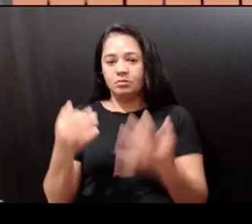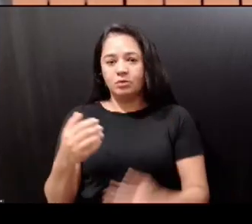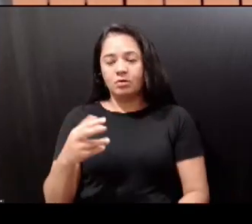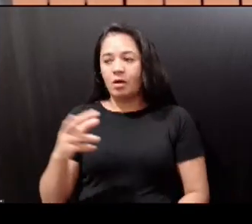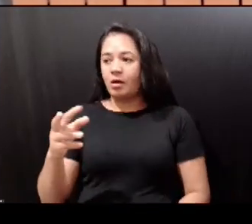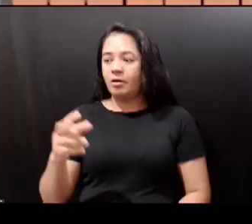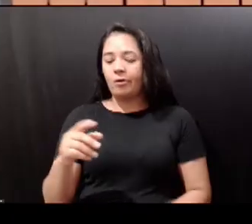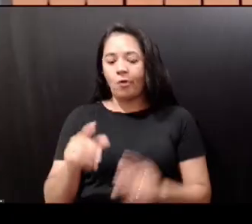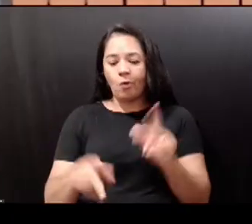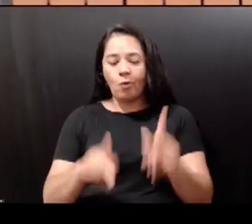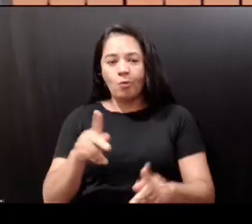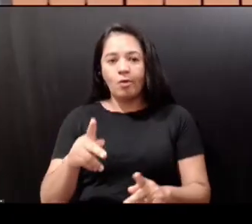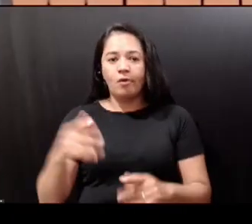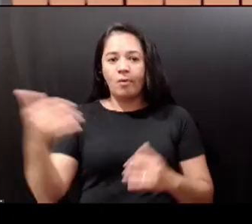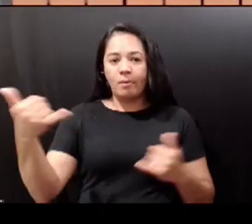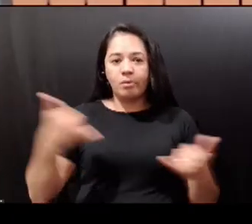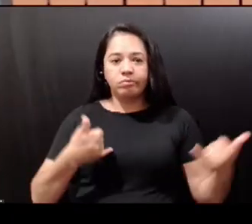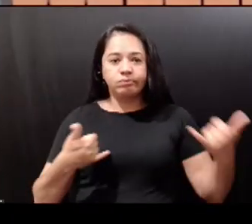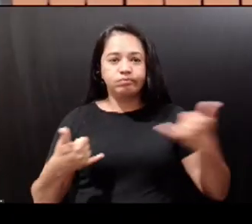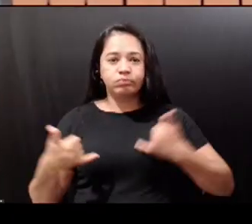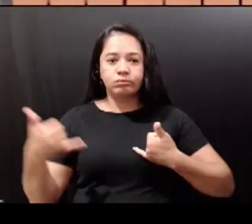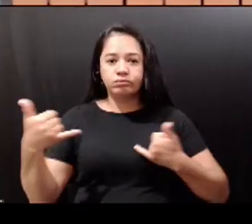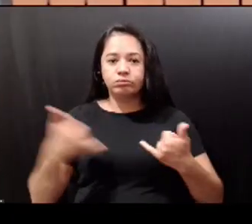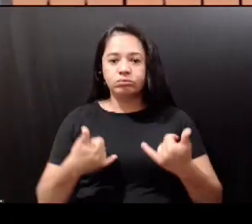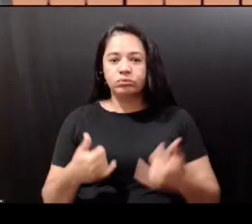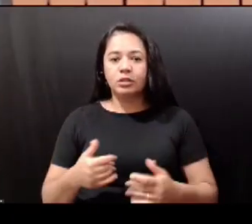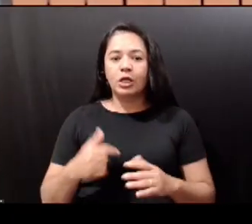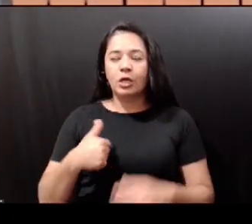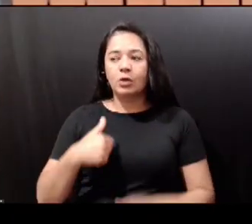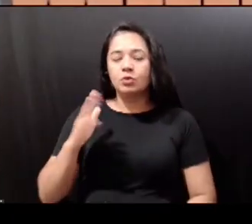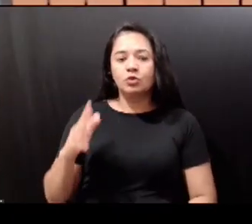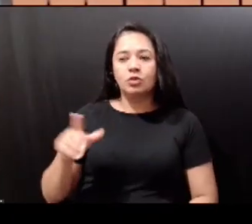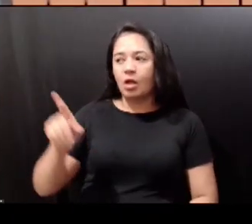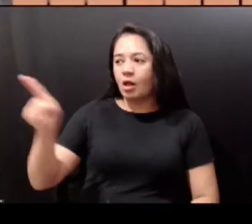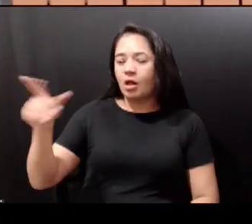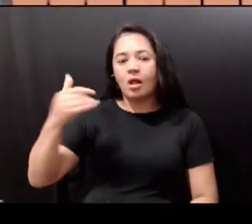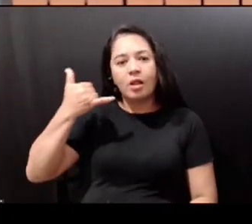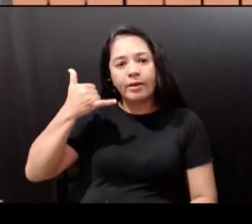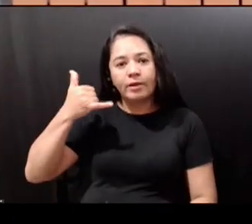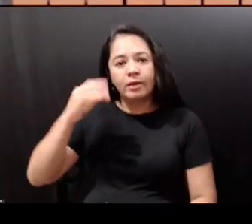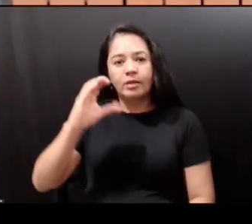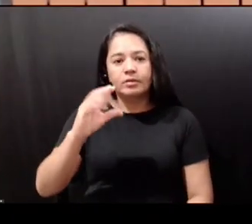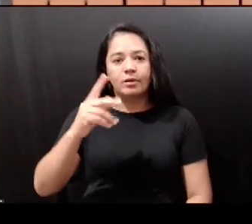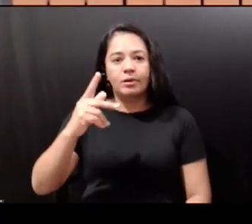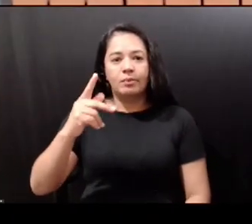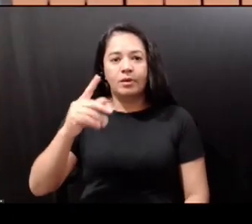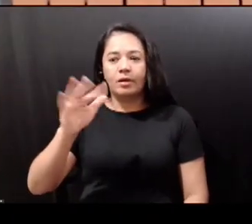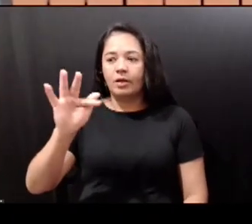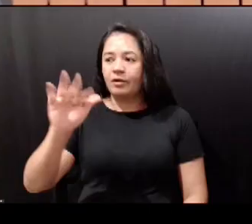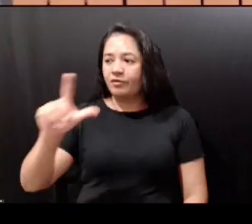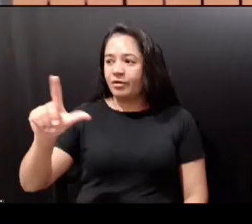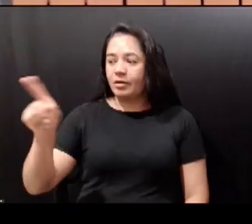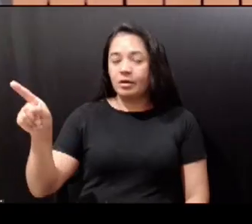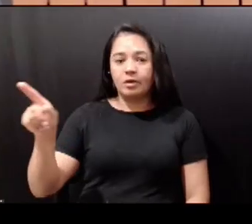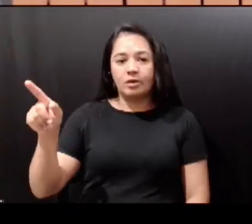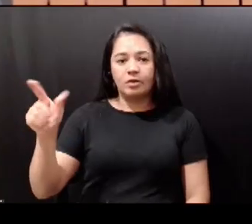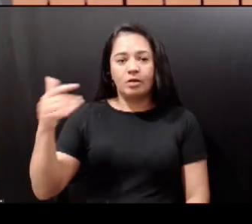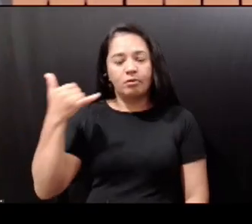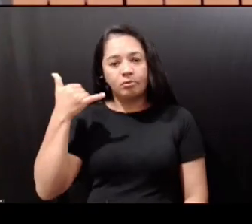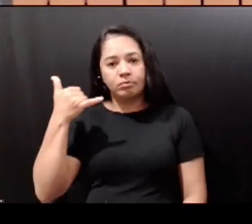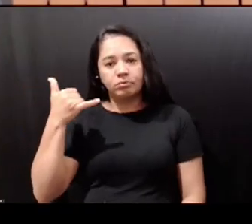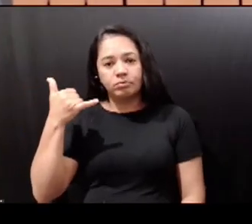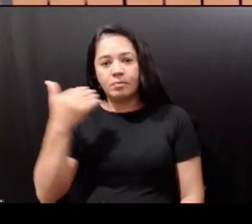pessoas, inclusive liguei até para o Fernando lá da CPFL, no qual algumas vezes me atendeu e pediu para fazer